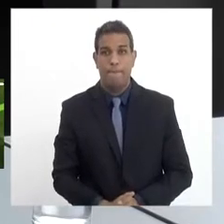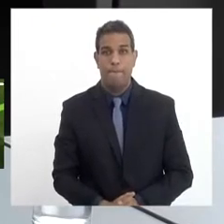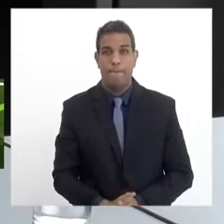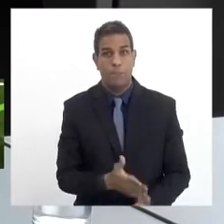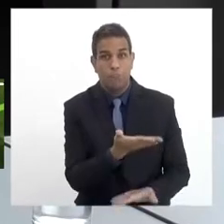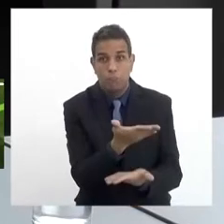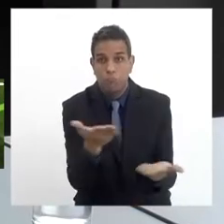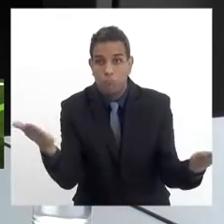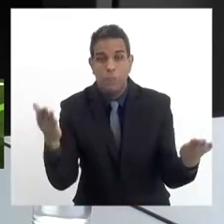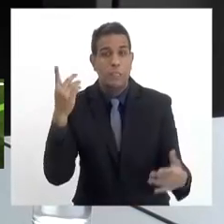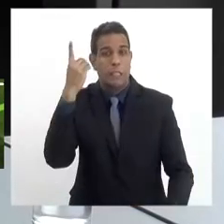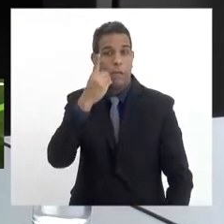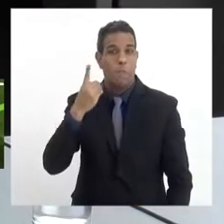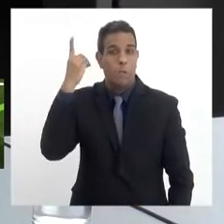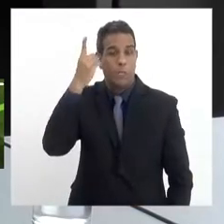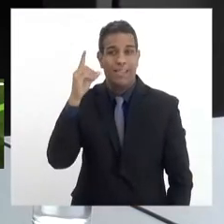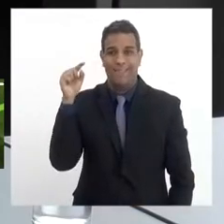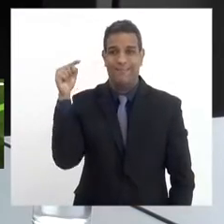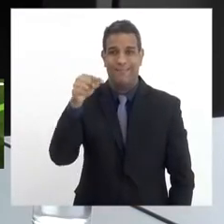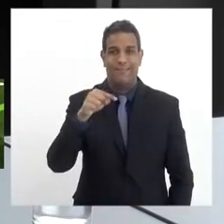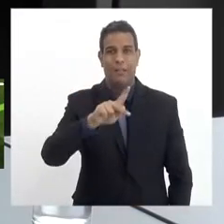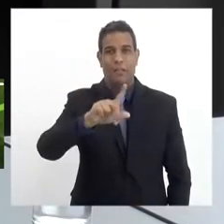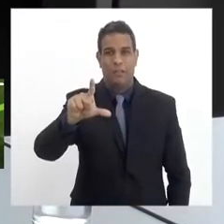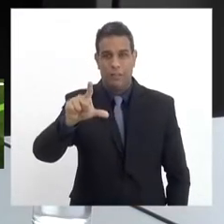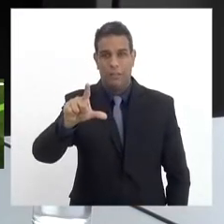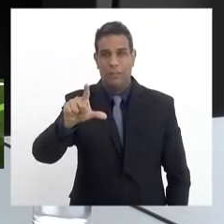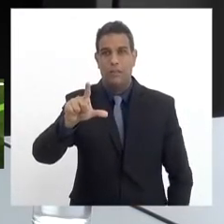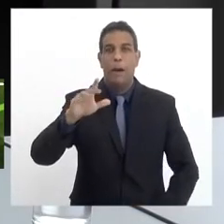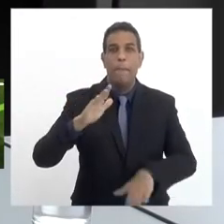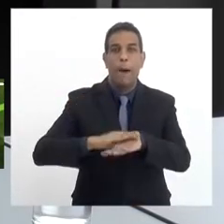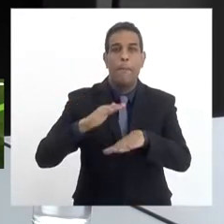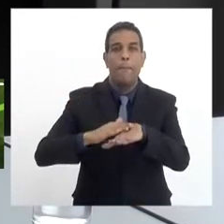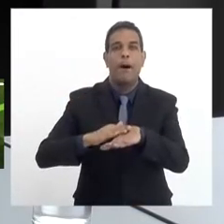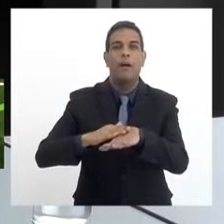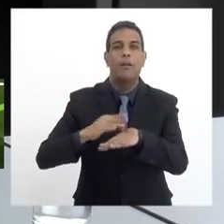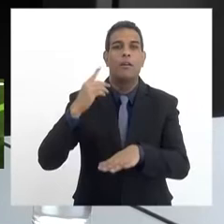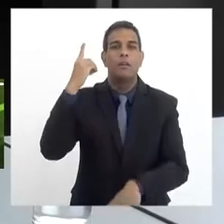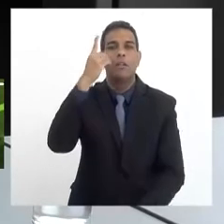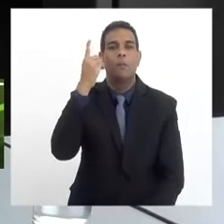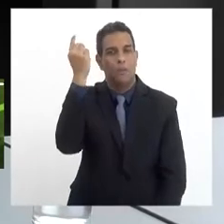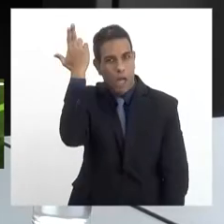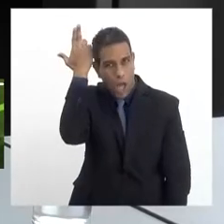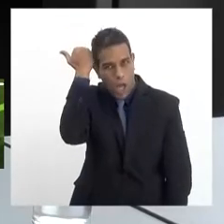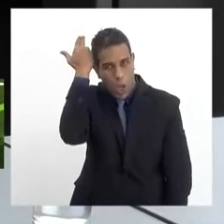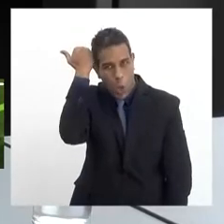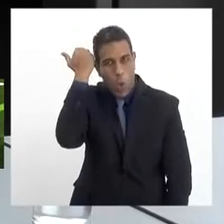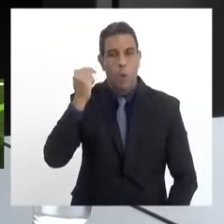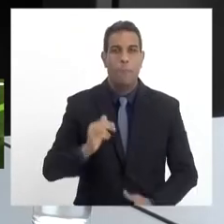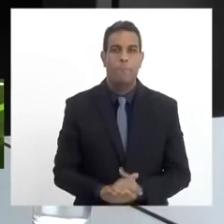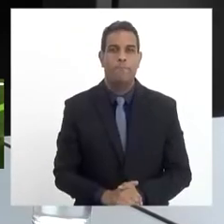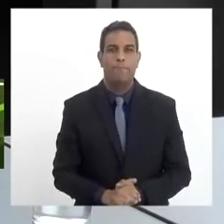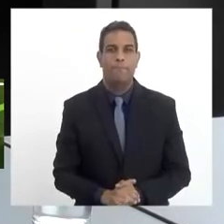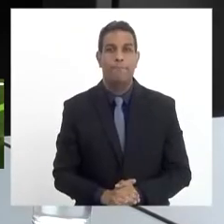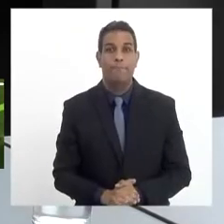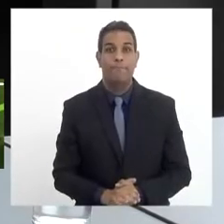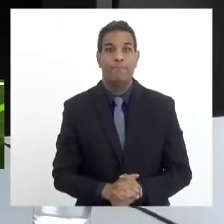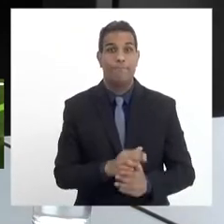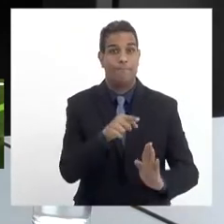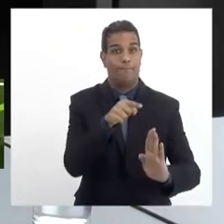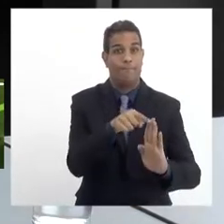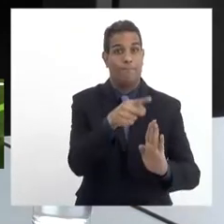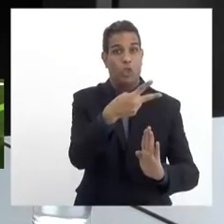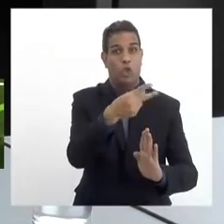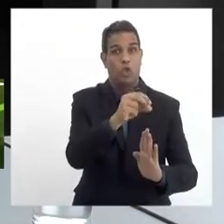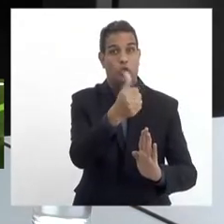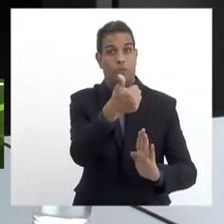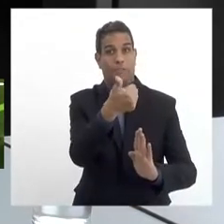senhores deputados, esse projeto de lei, deputado Leomar Coelho, é de 2015.